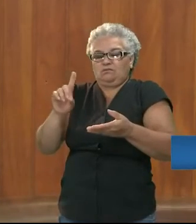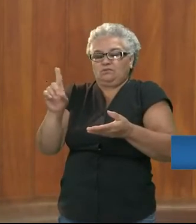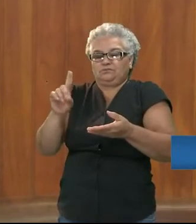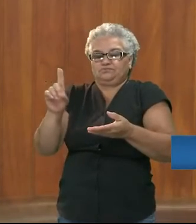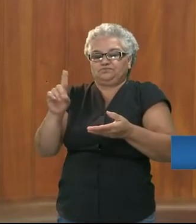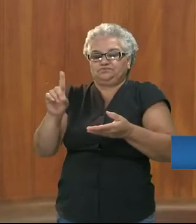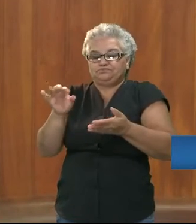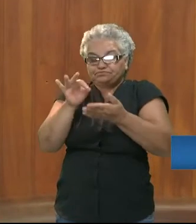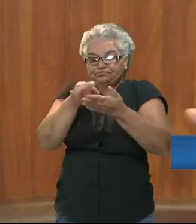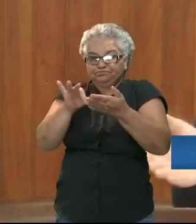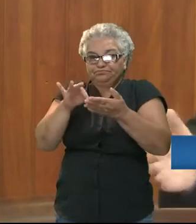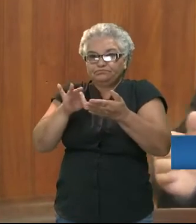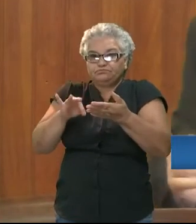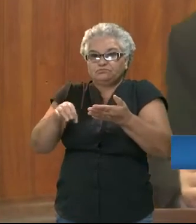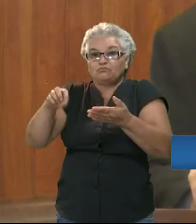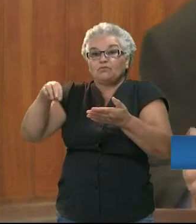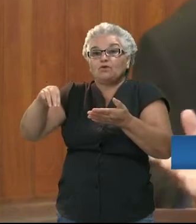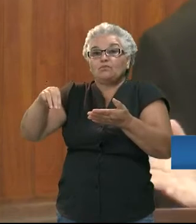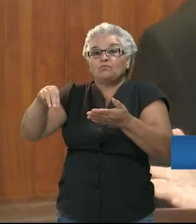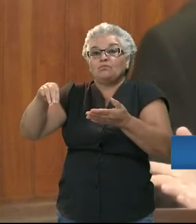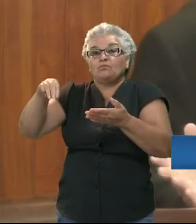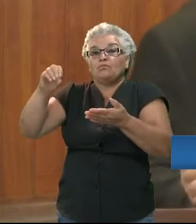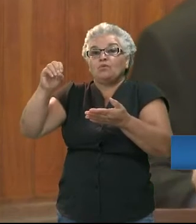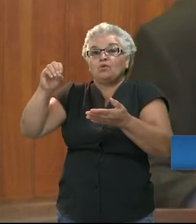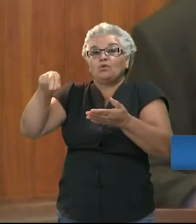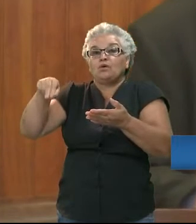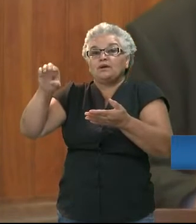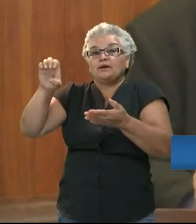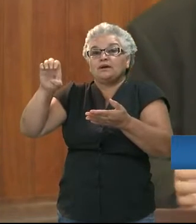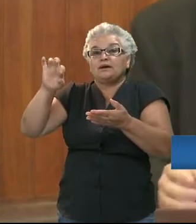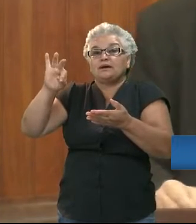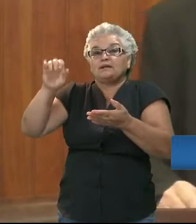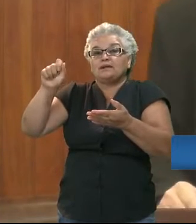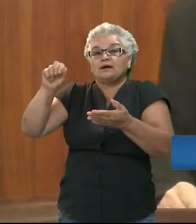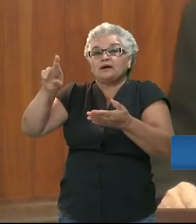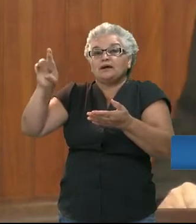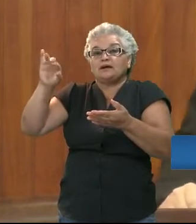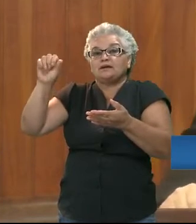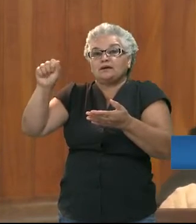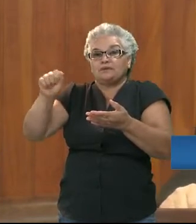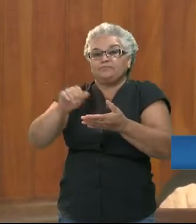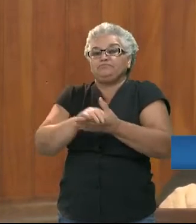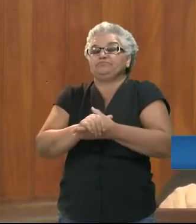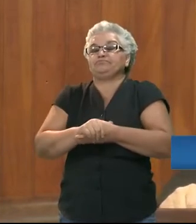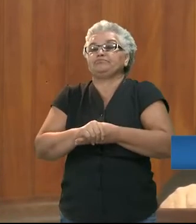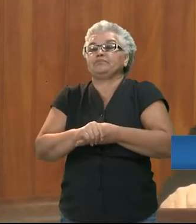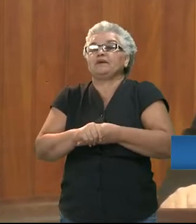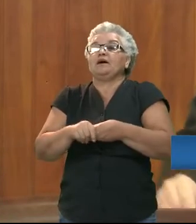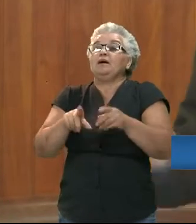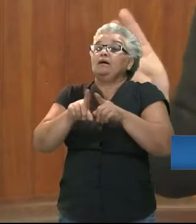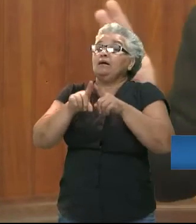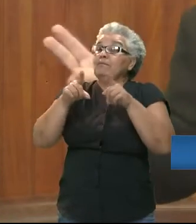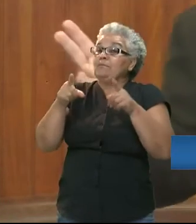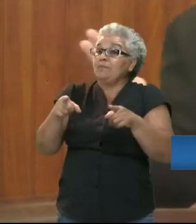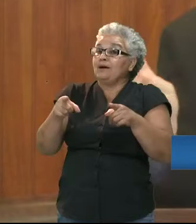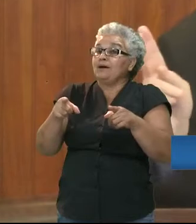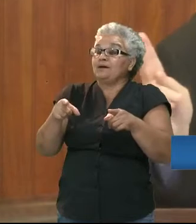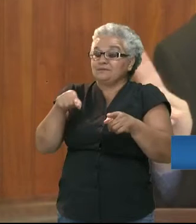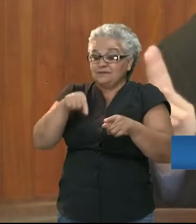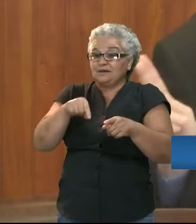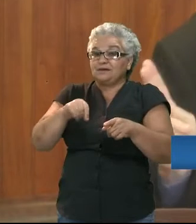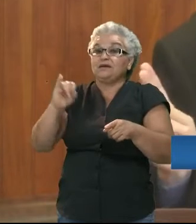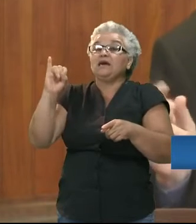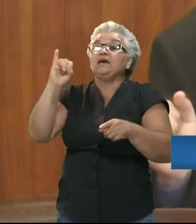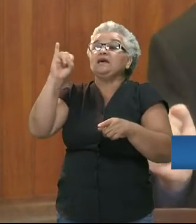e foi feito, claro que poderia ser zero, também concordo que sim. Entretanto, nós temos aqui um índice. Eu coloquei 2